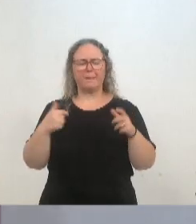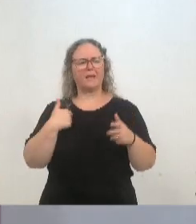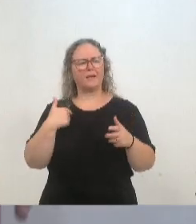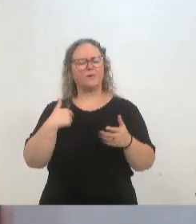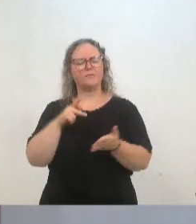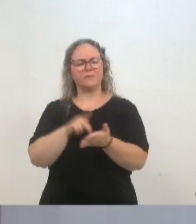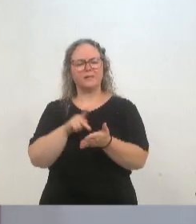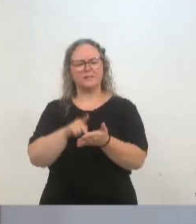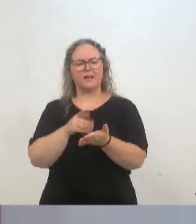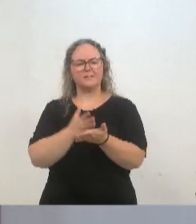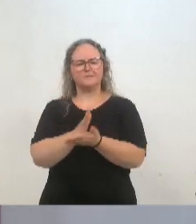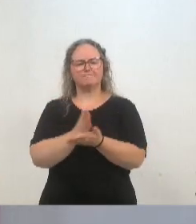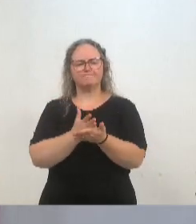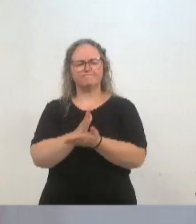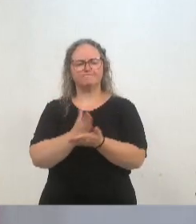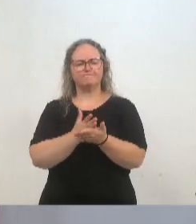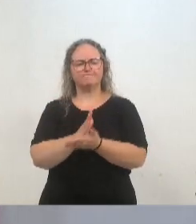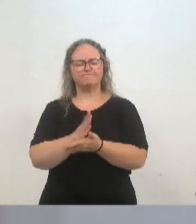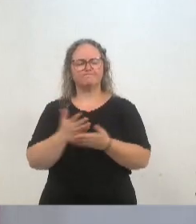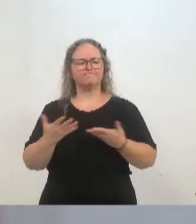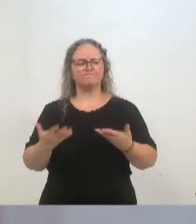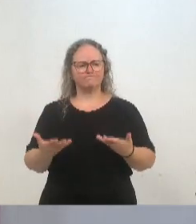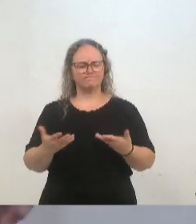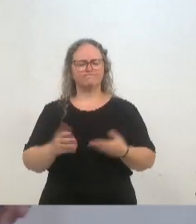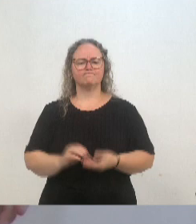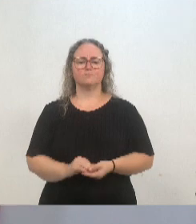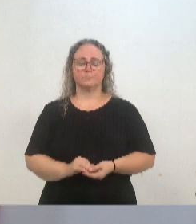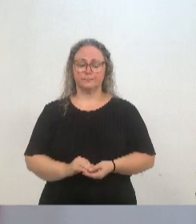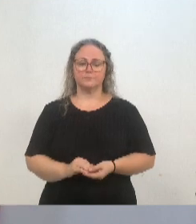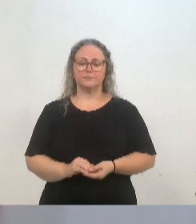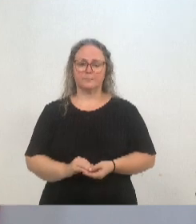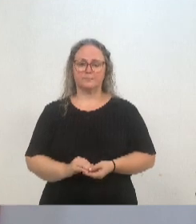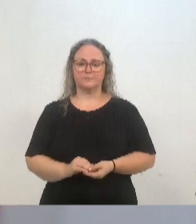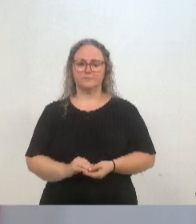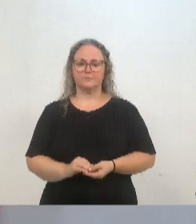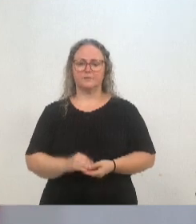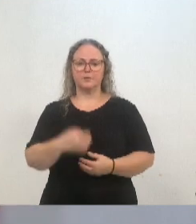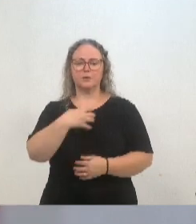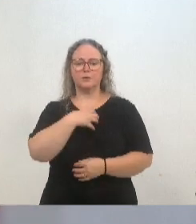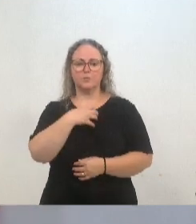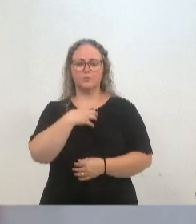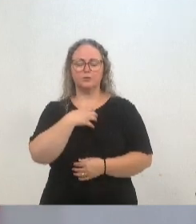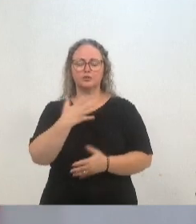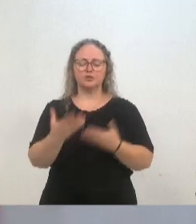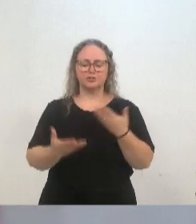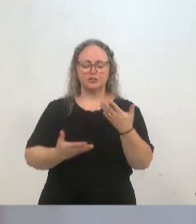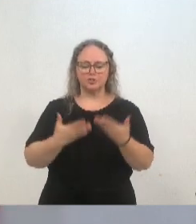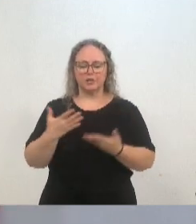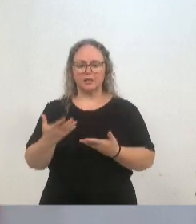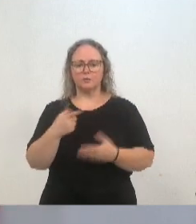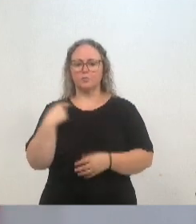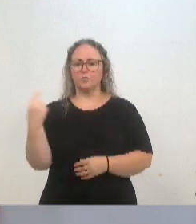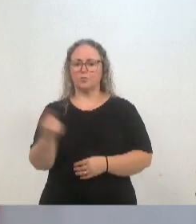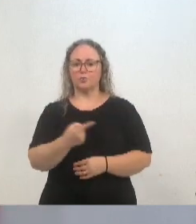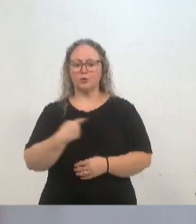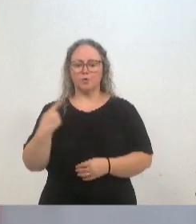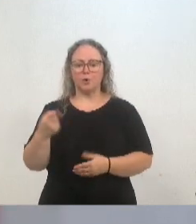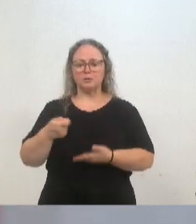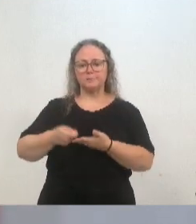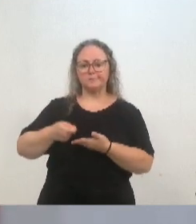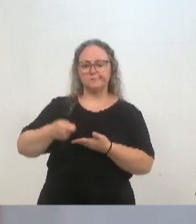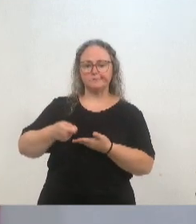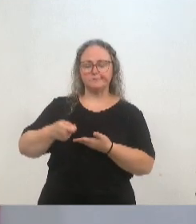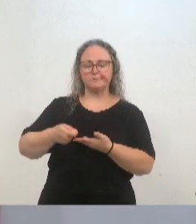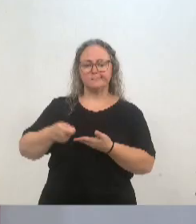incomodado, vereadores, que são, de certa forma, a maneira com que a gente acaba exigindo, acima